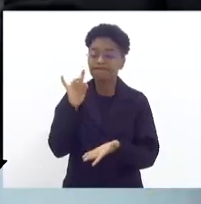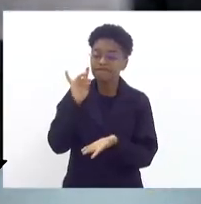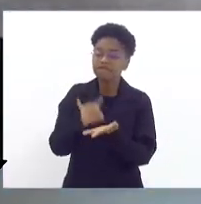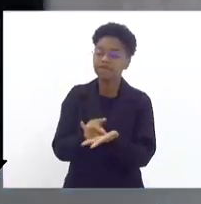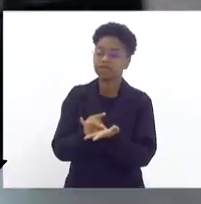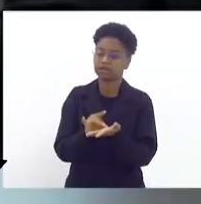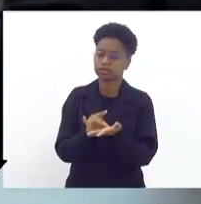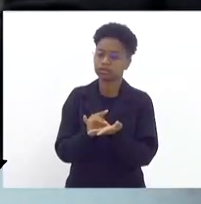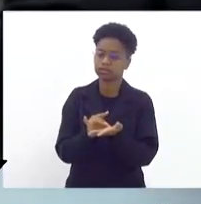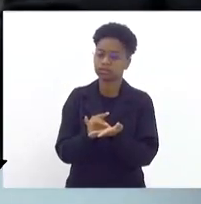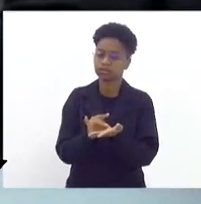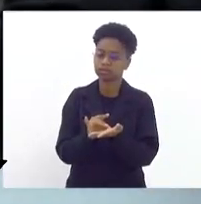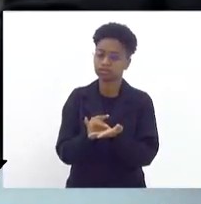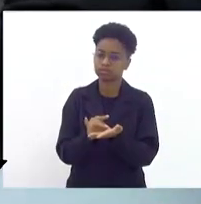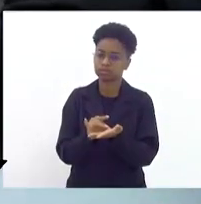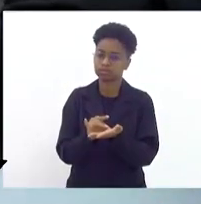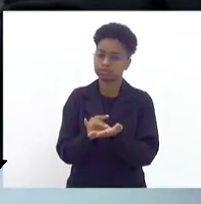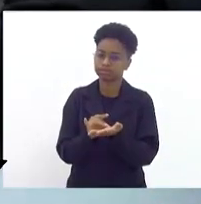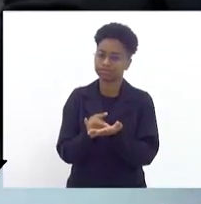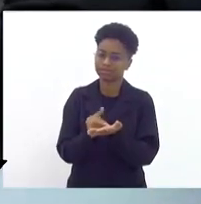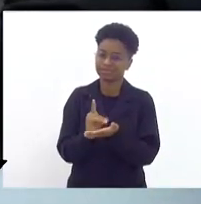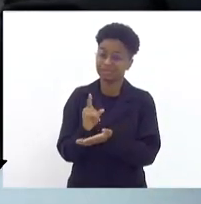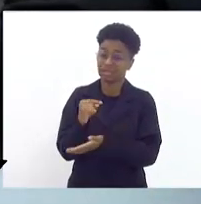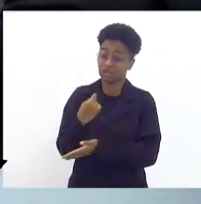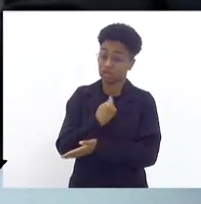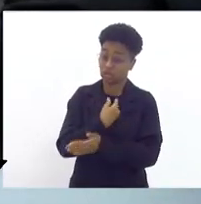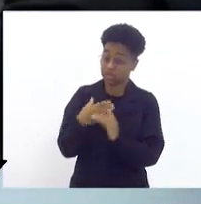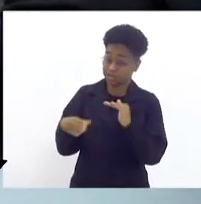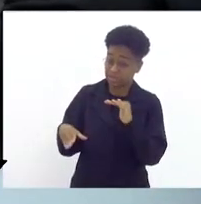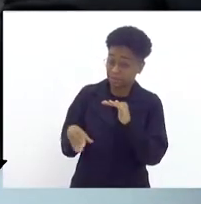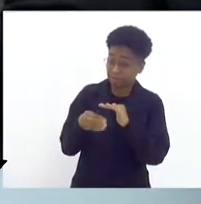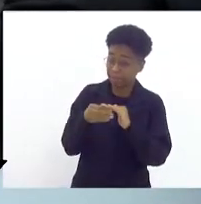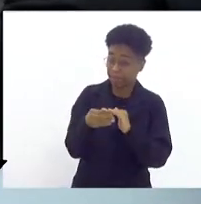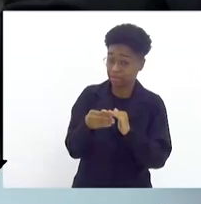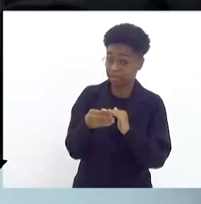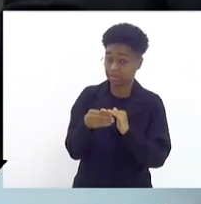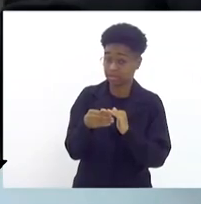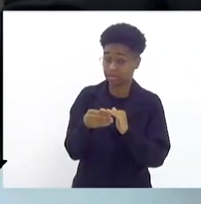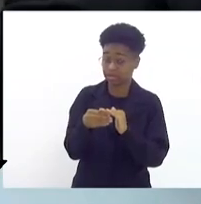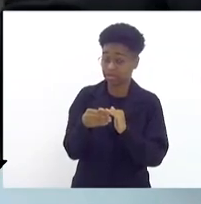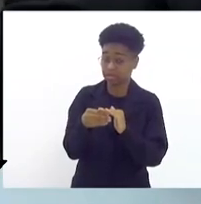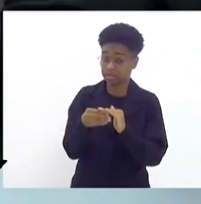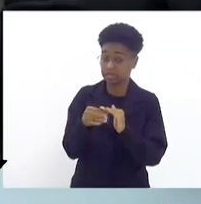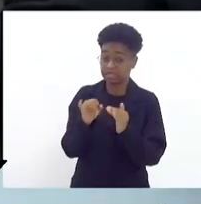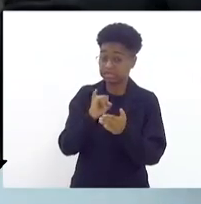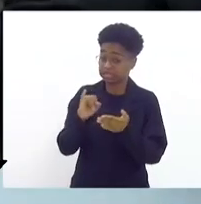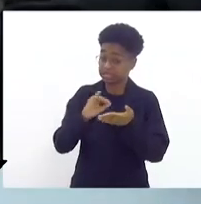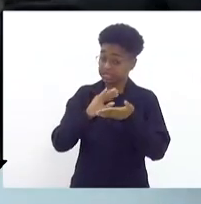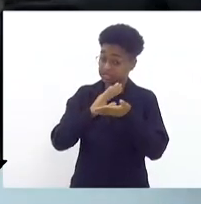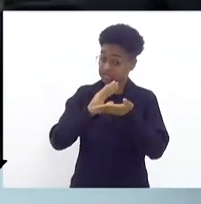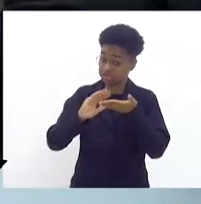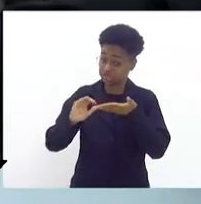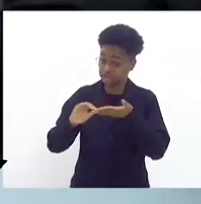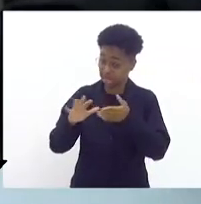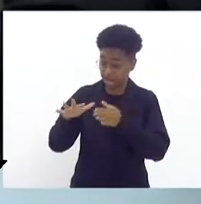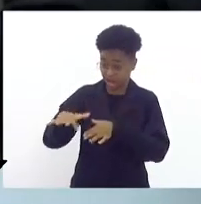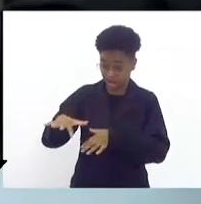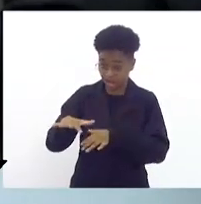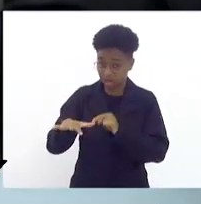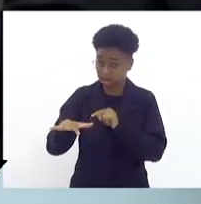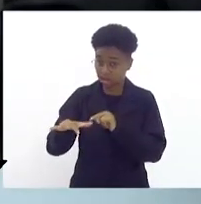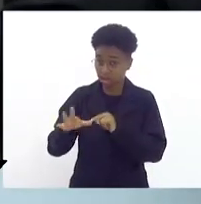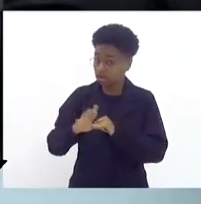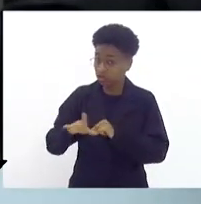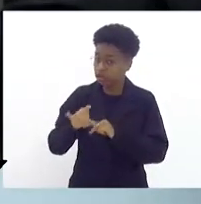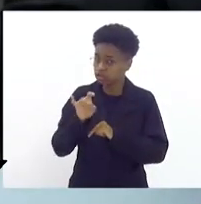verdade, a nossa emenda apenas... se retirar essa questão, é o seguinte, não é